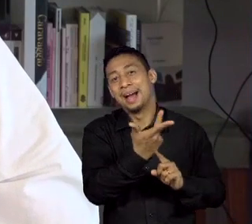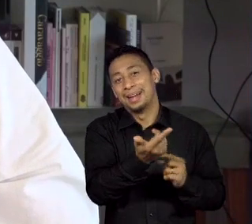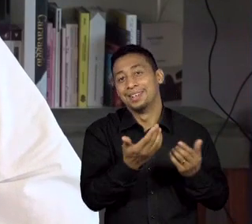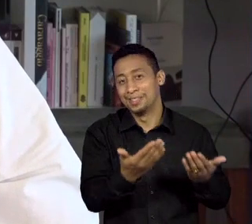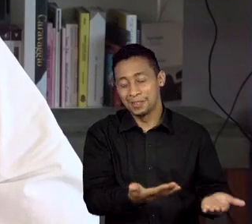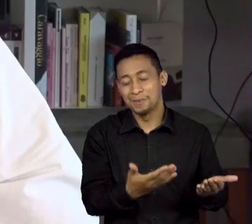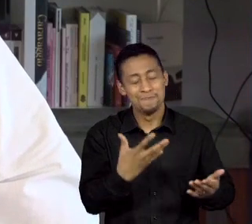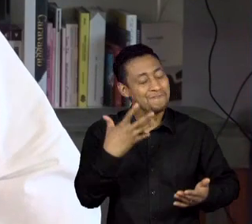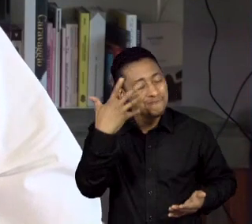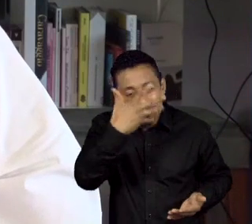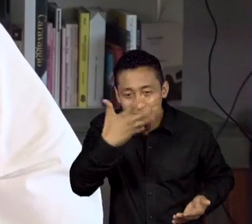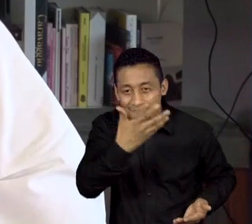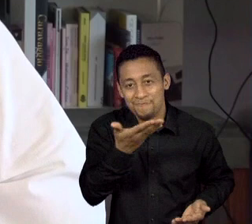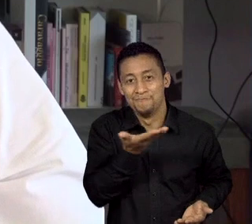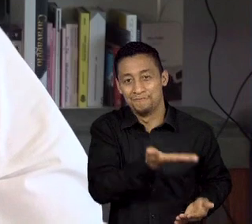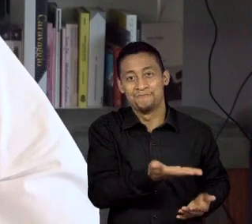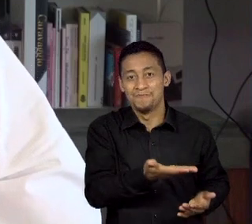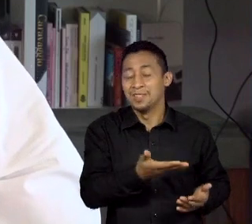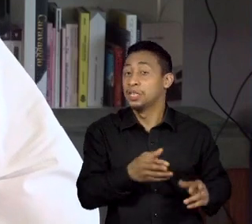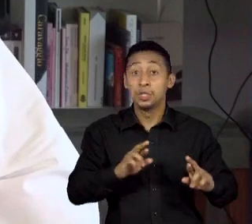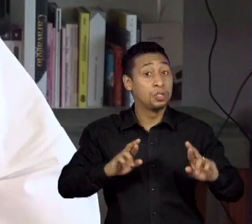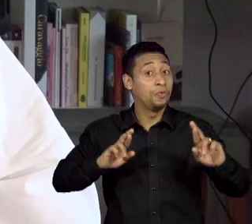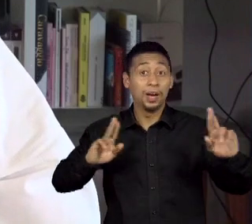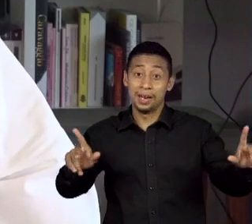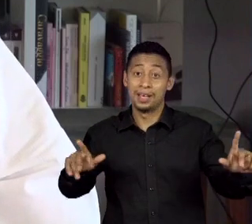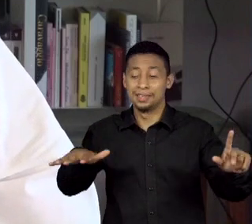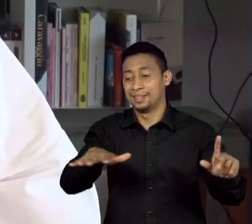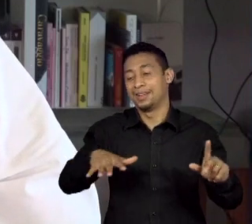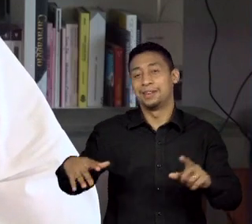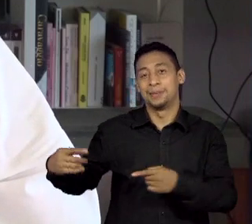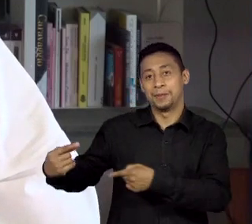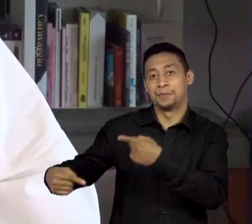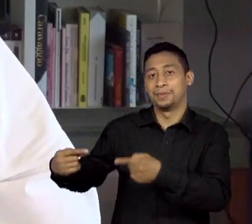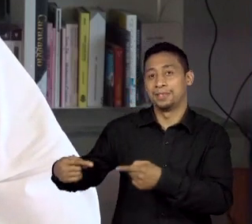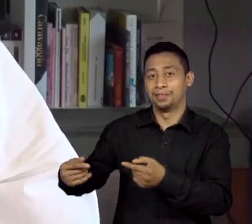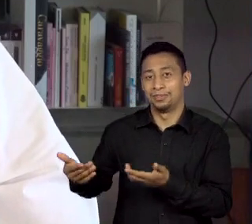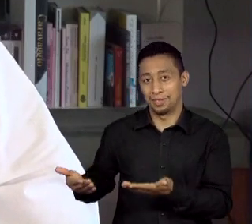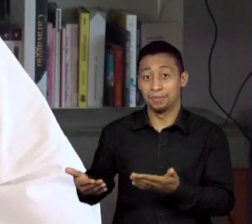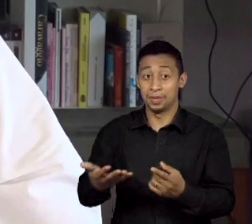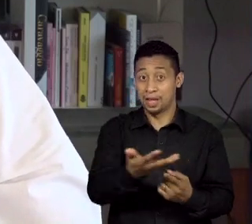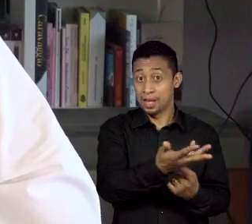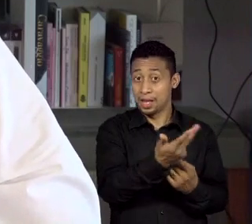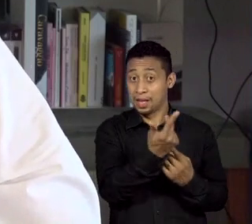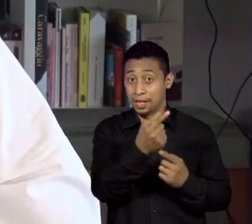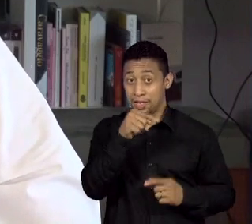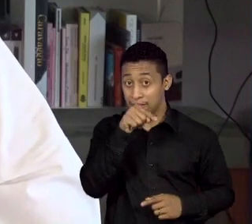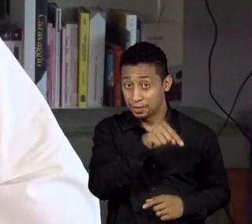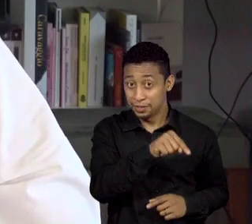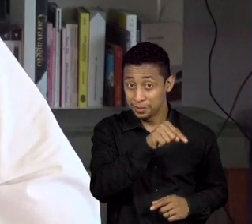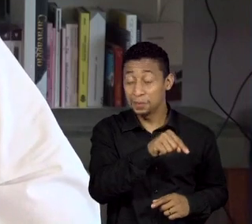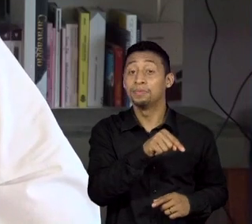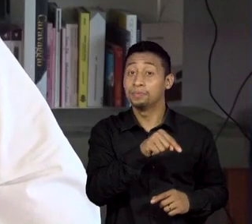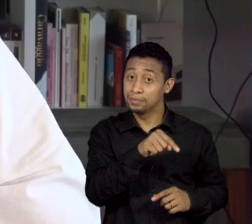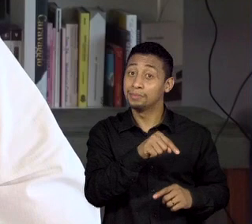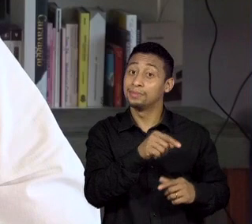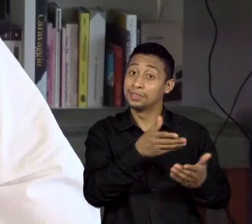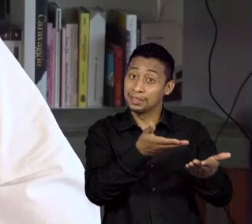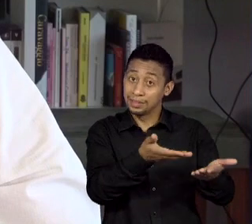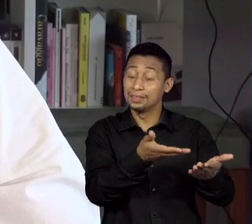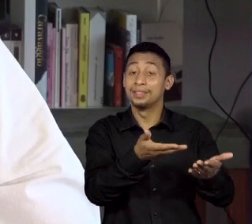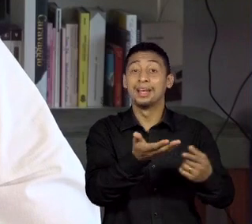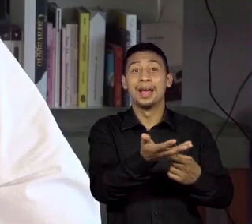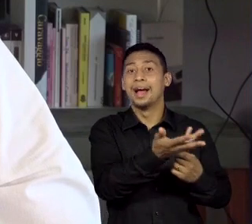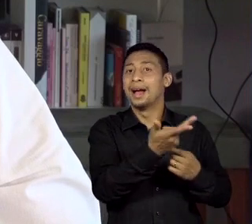maneira e tão diferente da política, né? Porque a arte é uma política, é